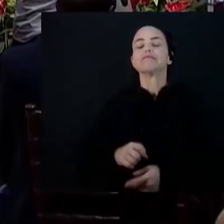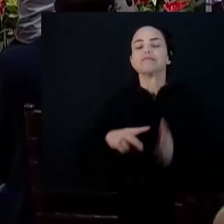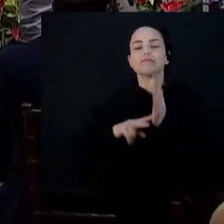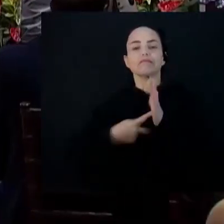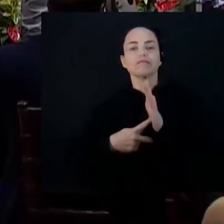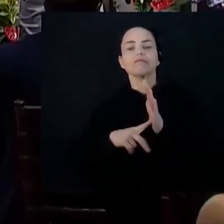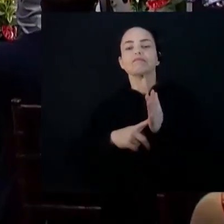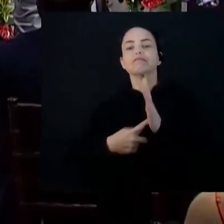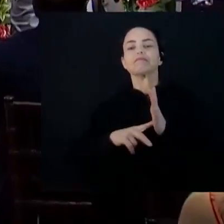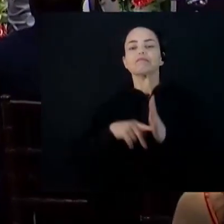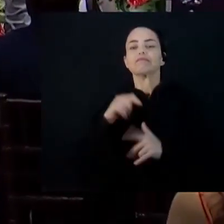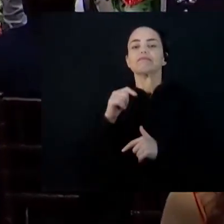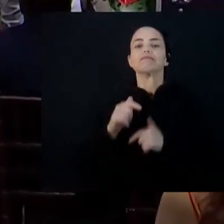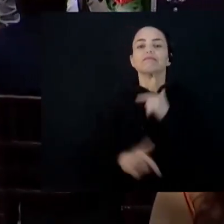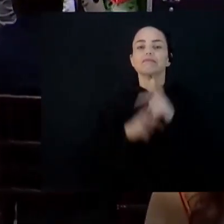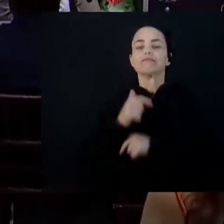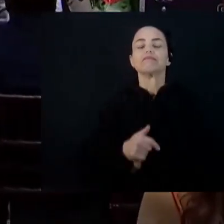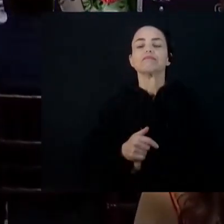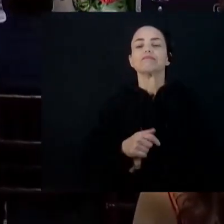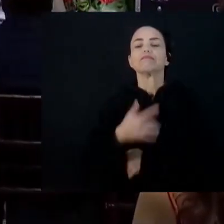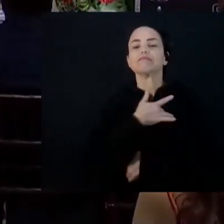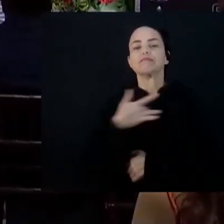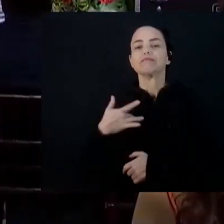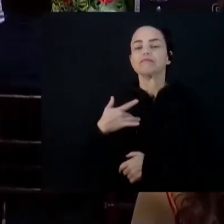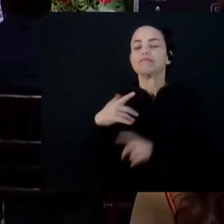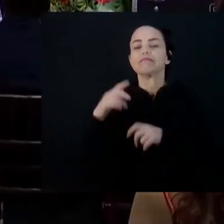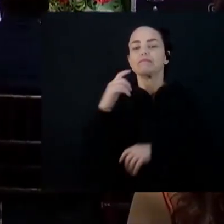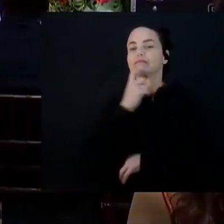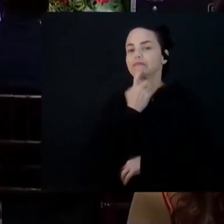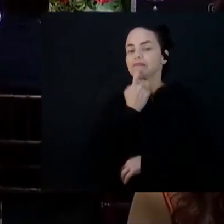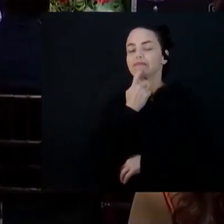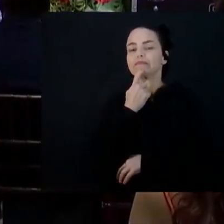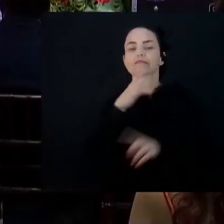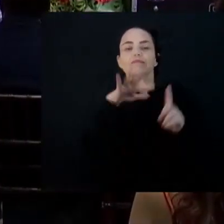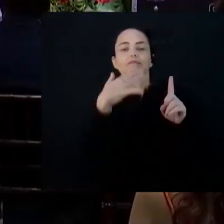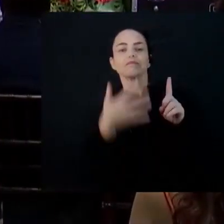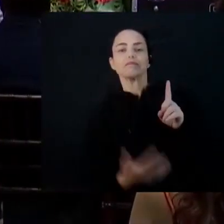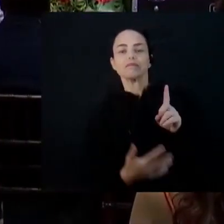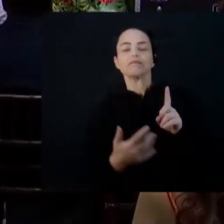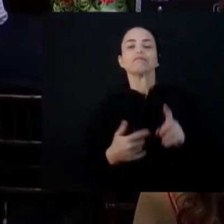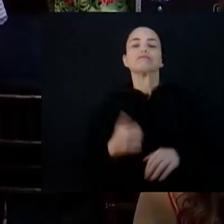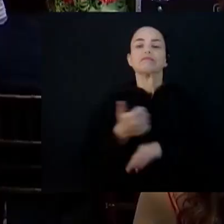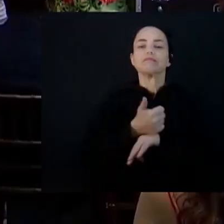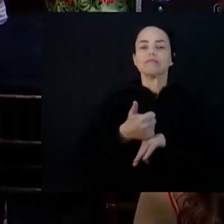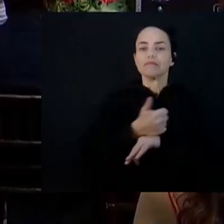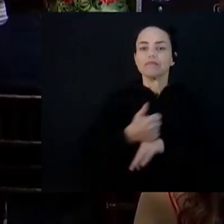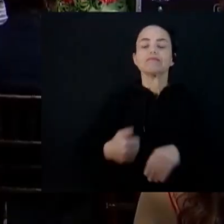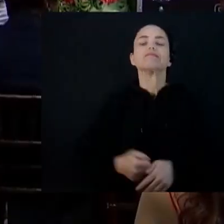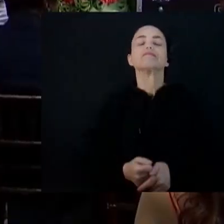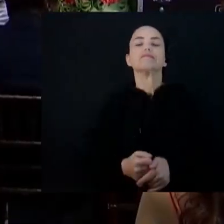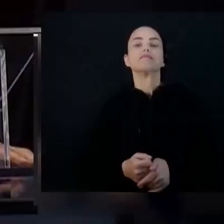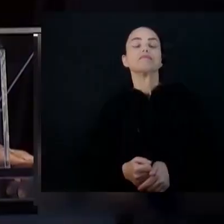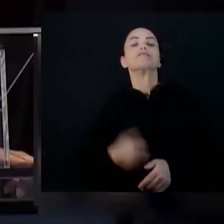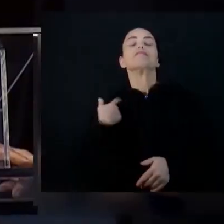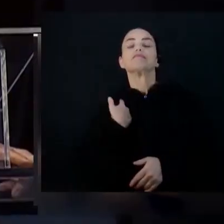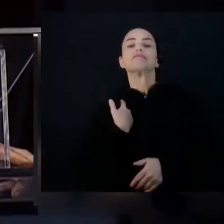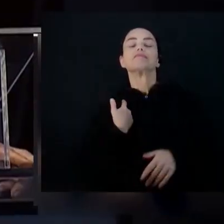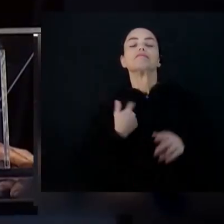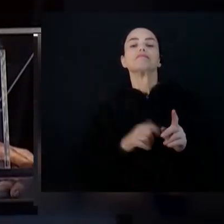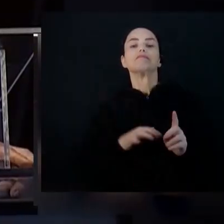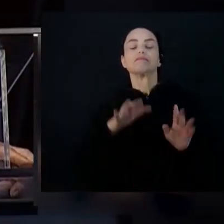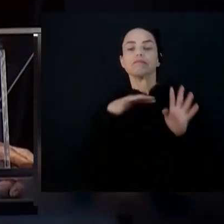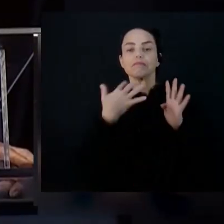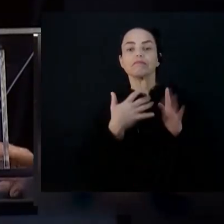Saúde de Campinas e região, também prestou homenagem a profissionais que se destacam pela atuação. A